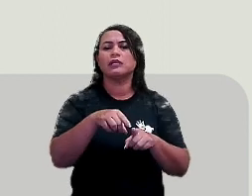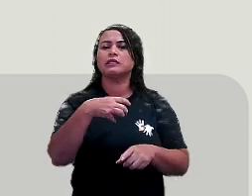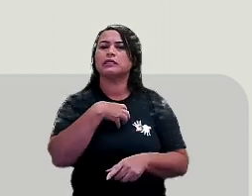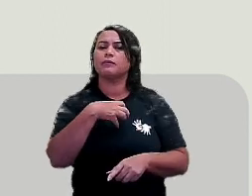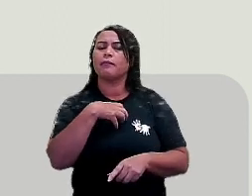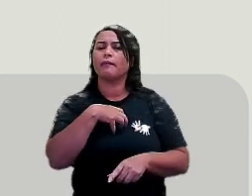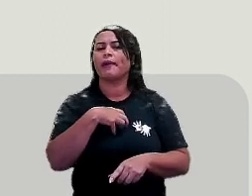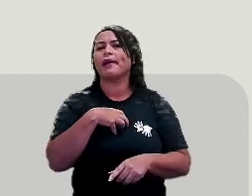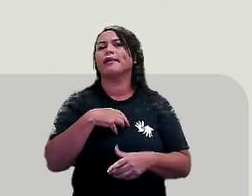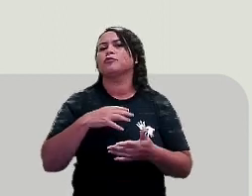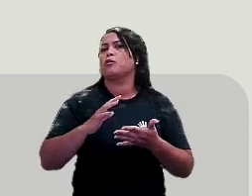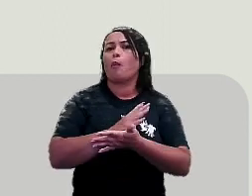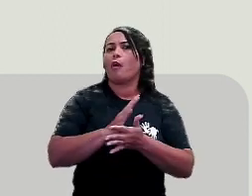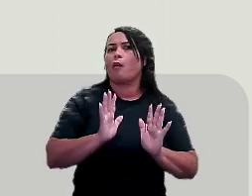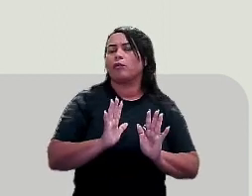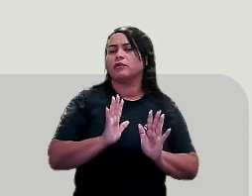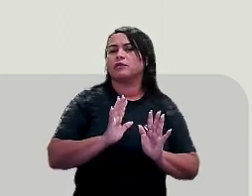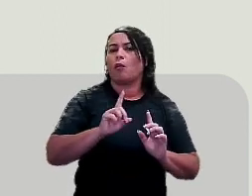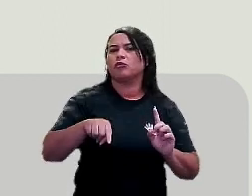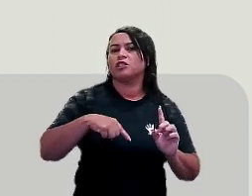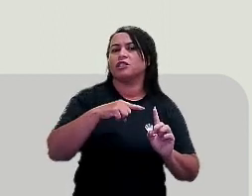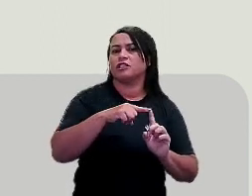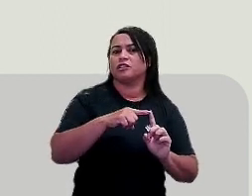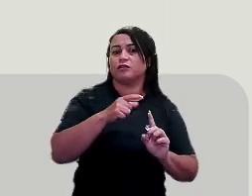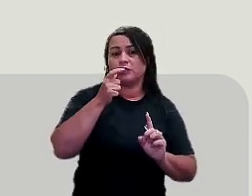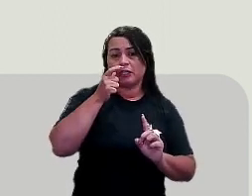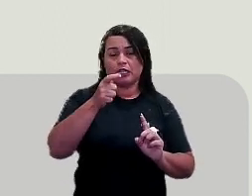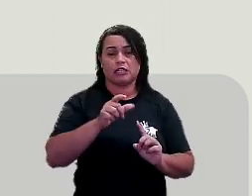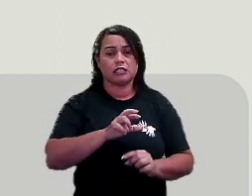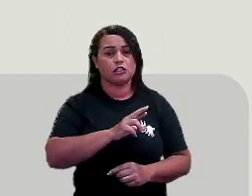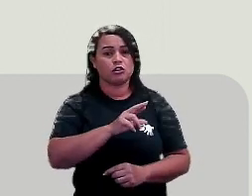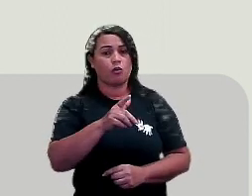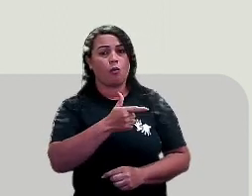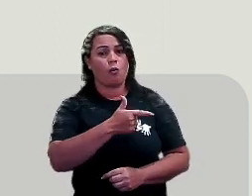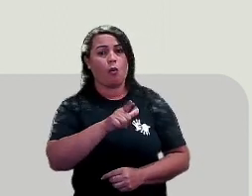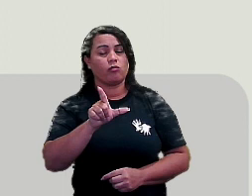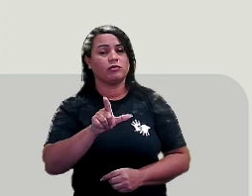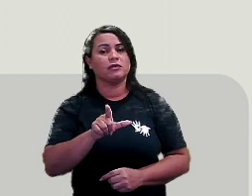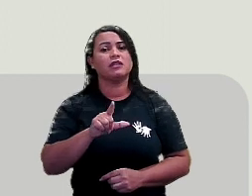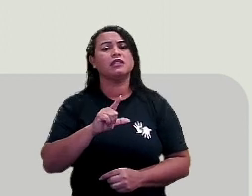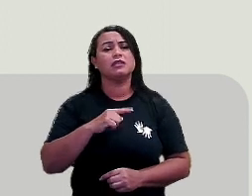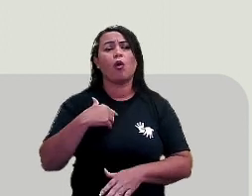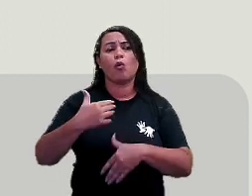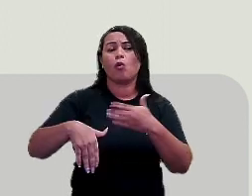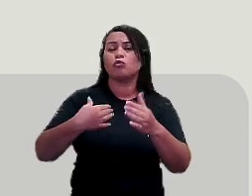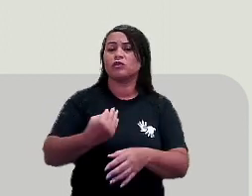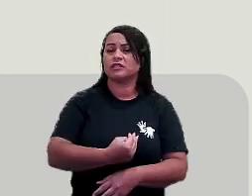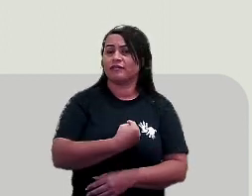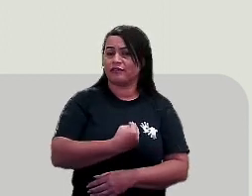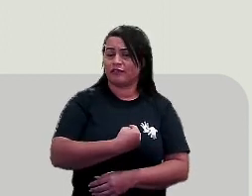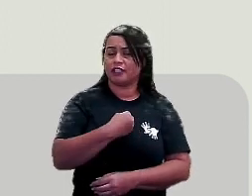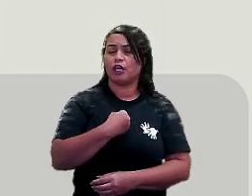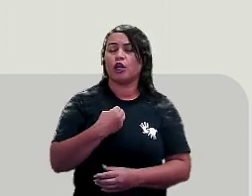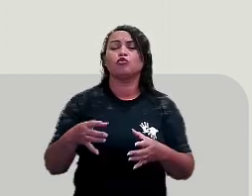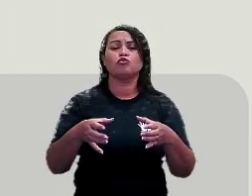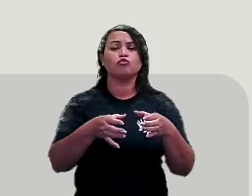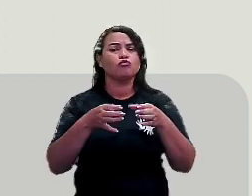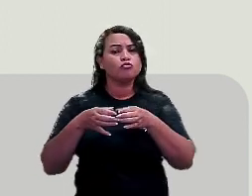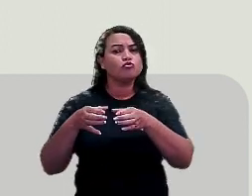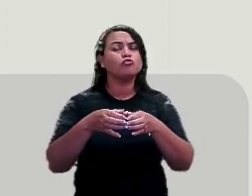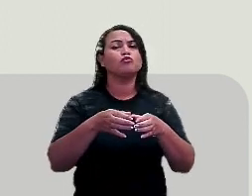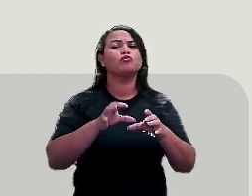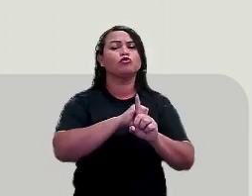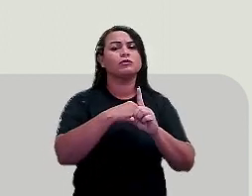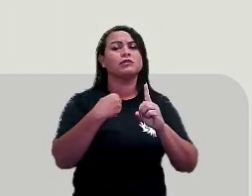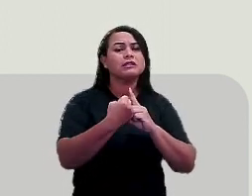coisa, objetivos e interesses são outras. Ao longo de nossas vidas, fazemos parte dos mais diferentes grupos sociais, seja por